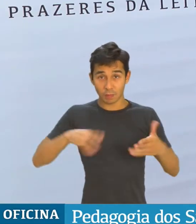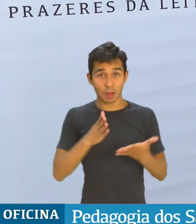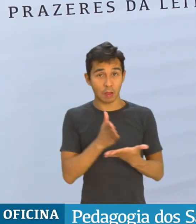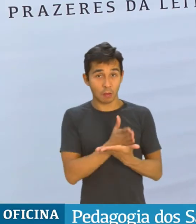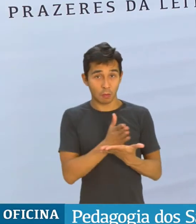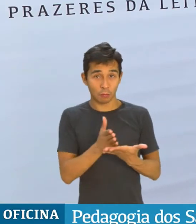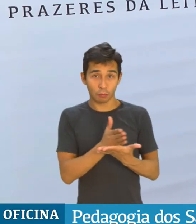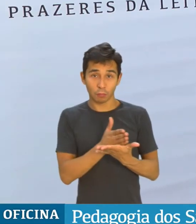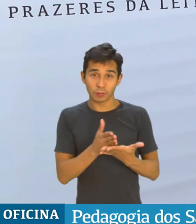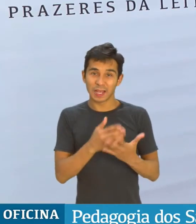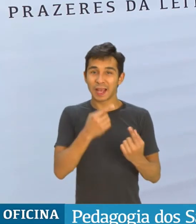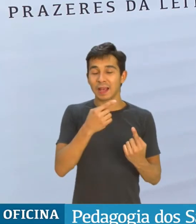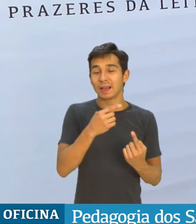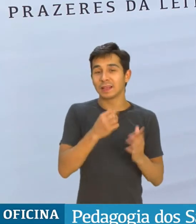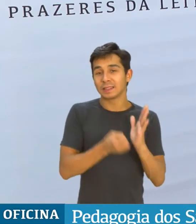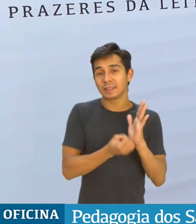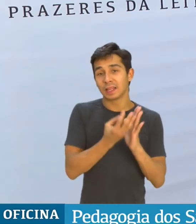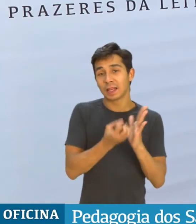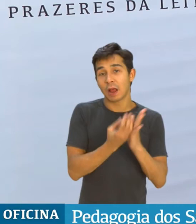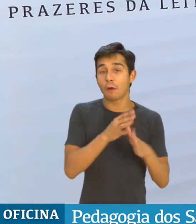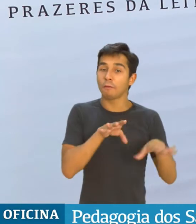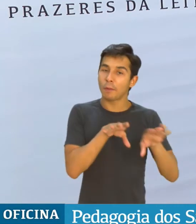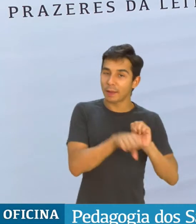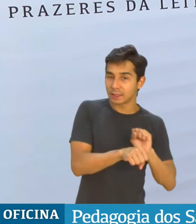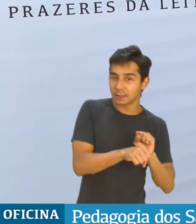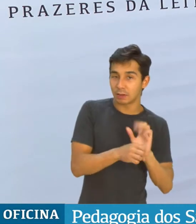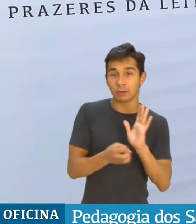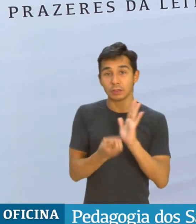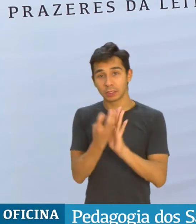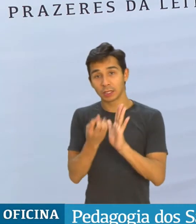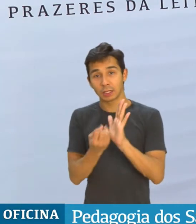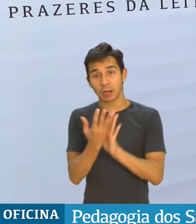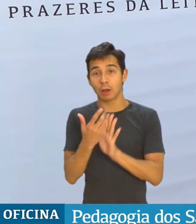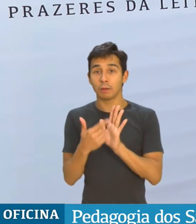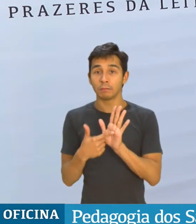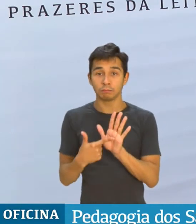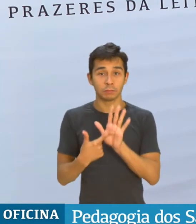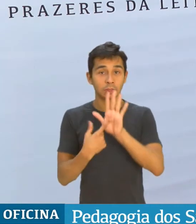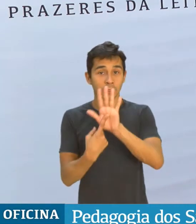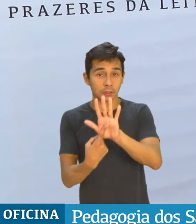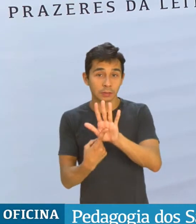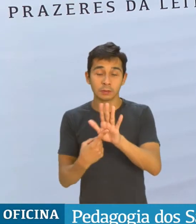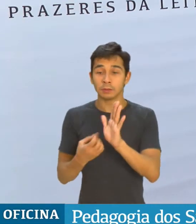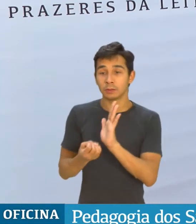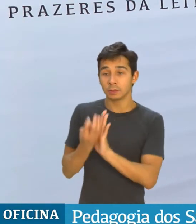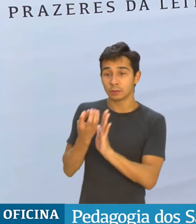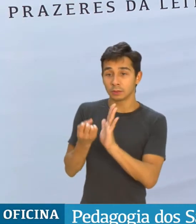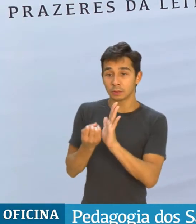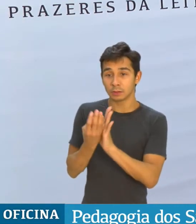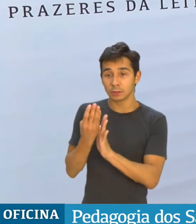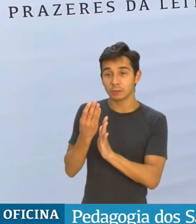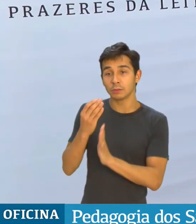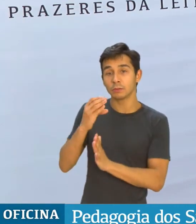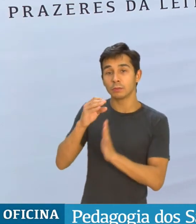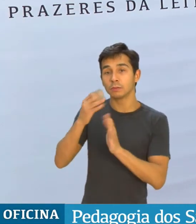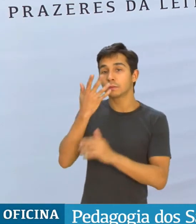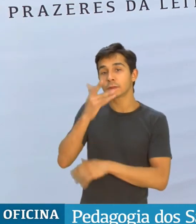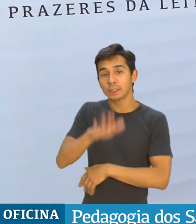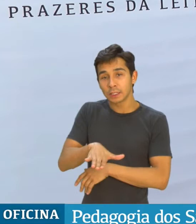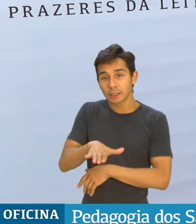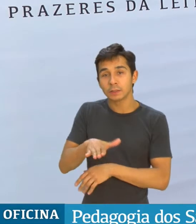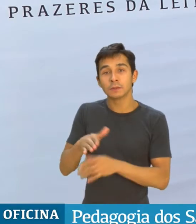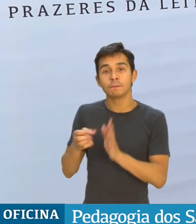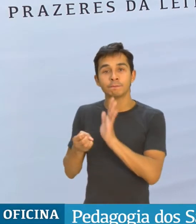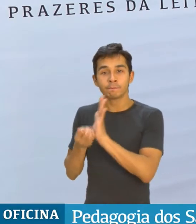exemplo, do sarau de formação, o sarau espetáculo, ou o sarauzinho, que é um sarau infantil, o